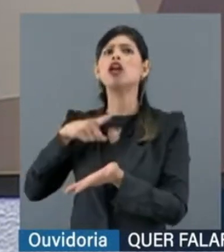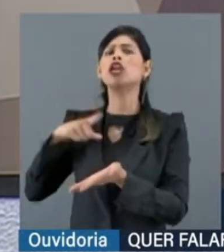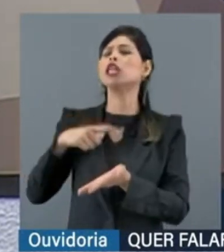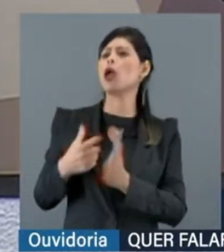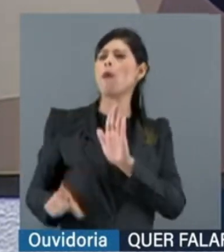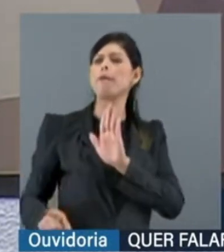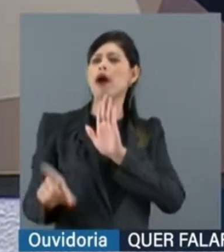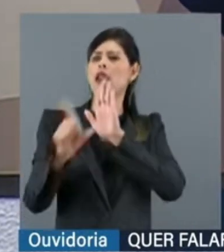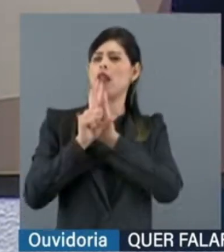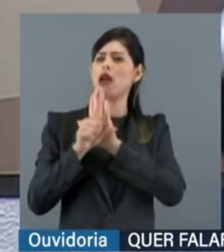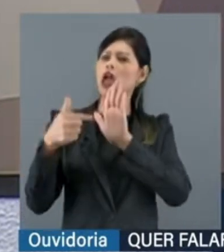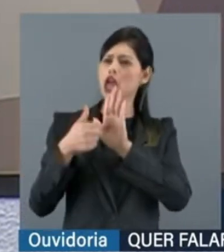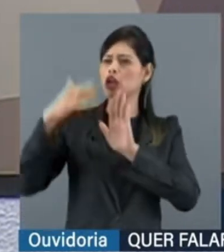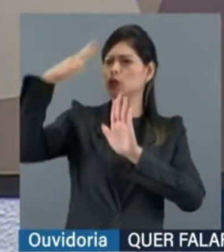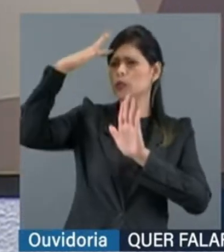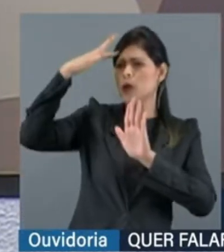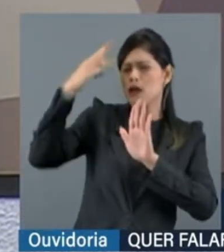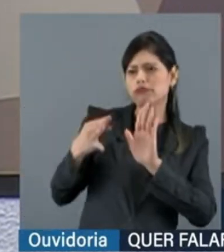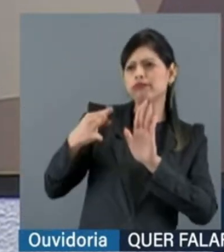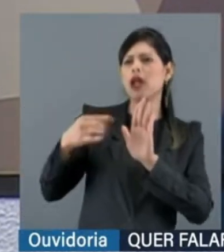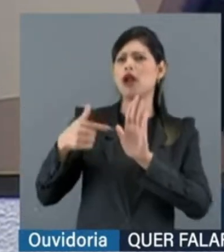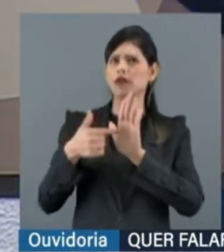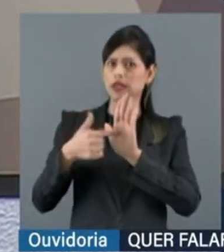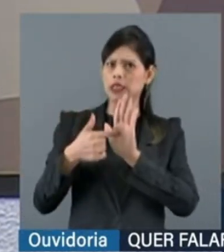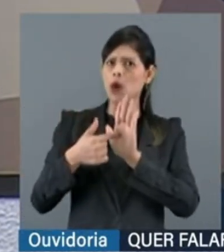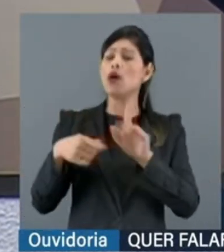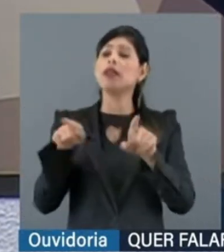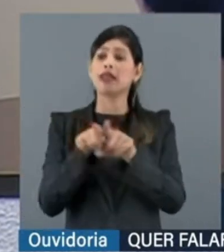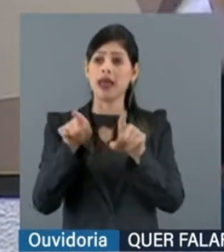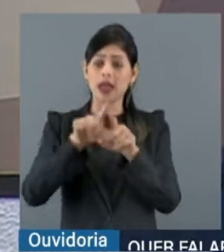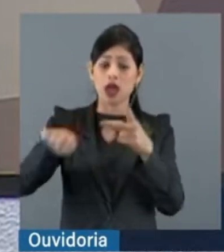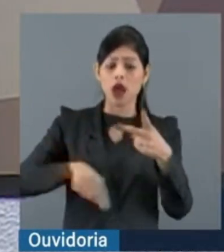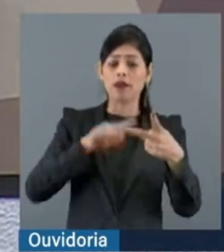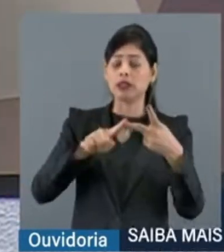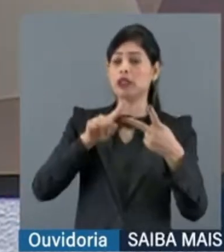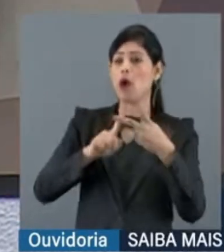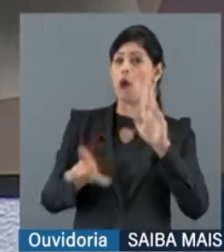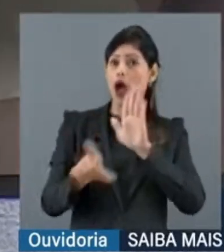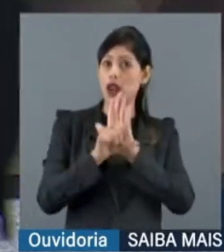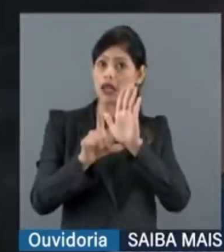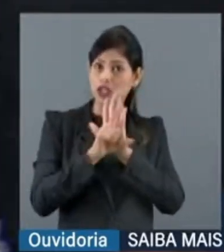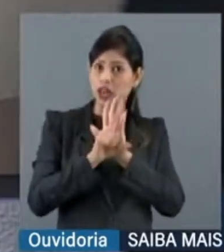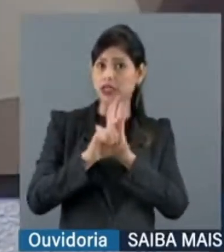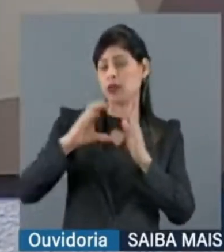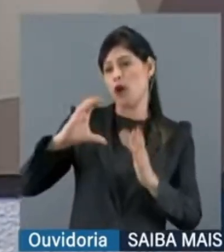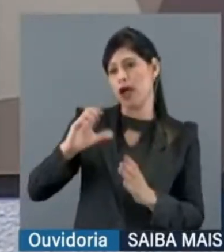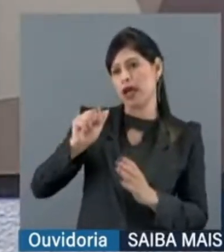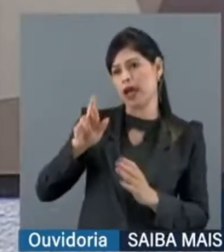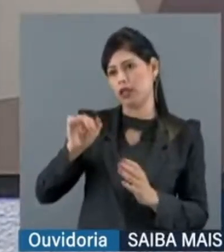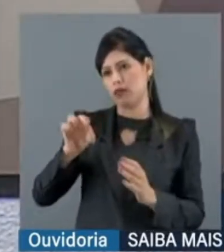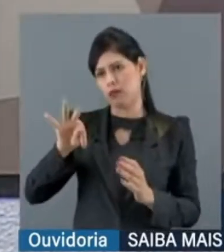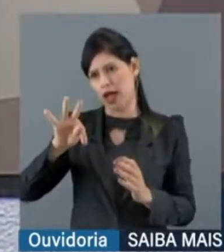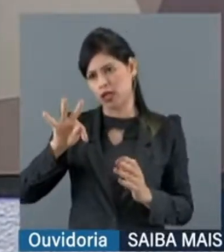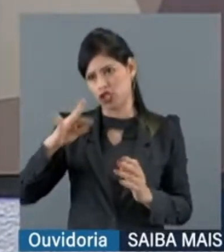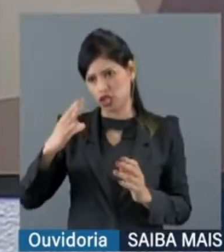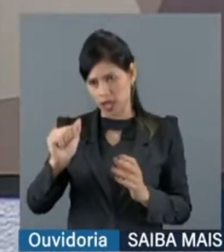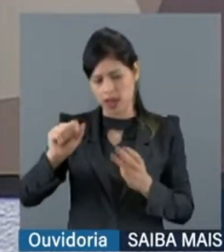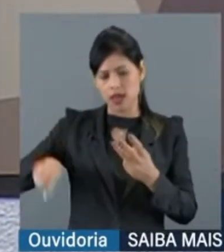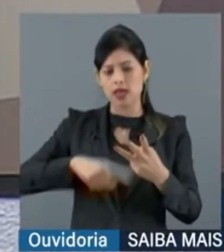legitimação racional burocrática, existe a legitimação carismática, a legitimação tradicional. Um